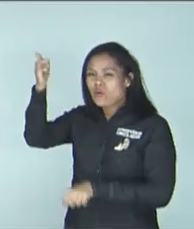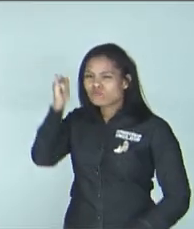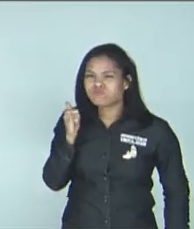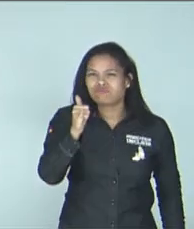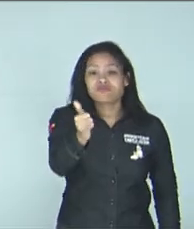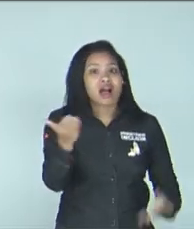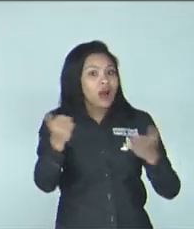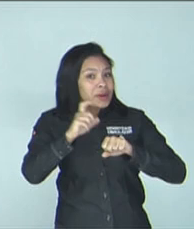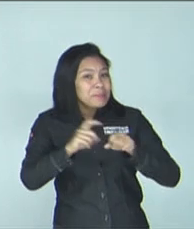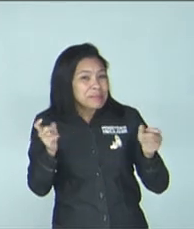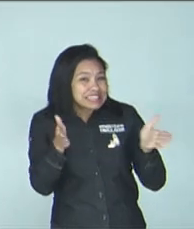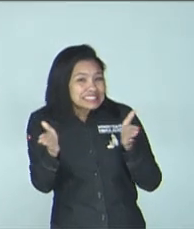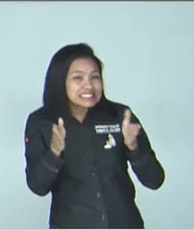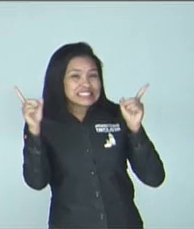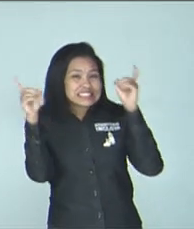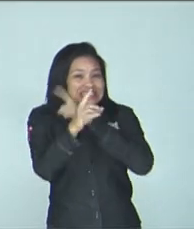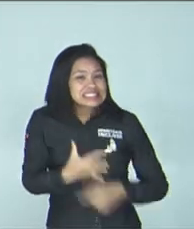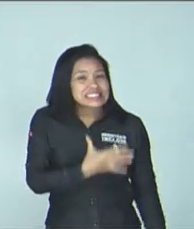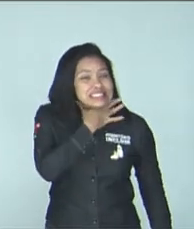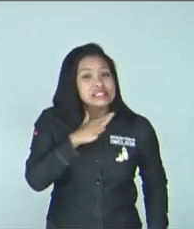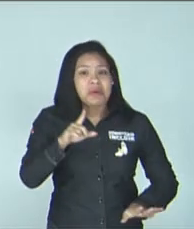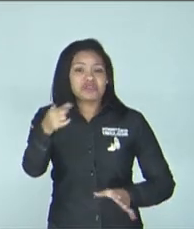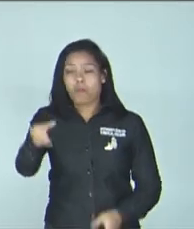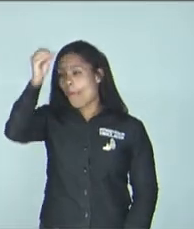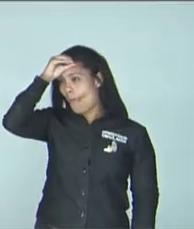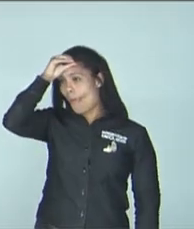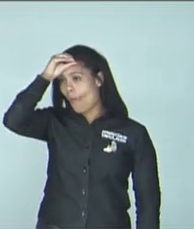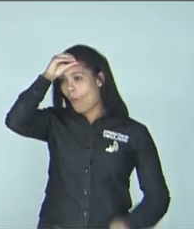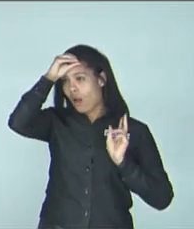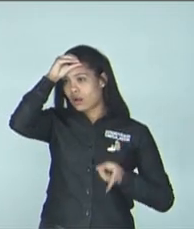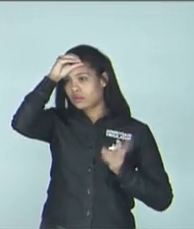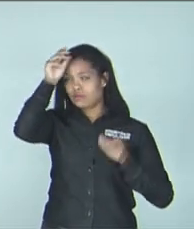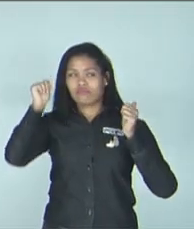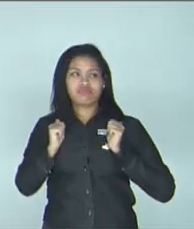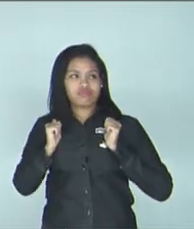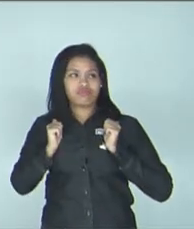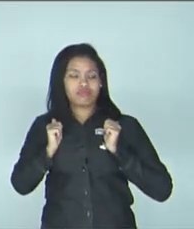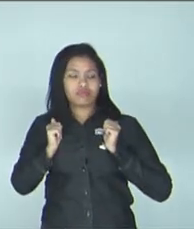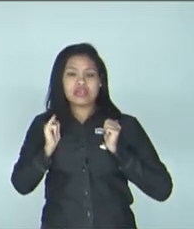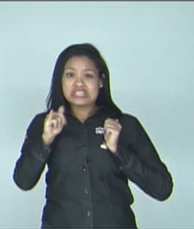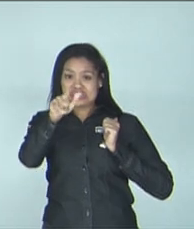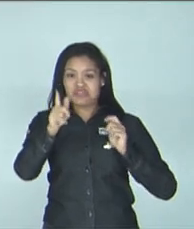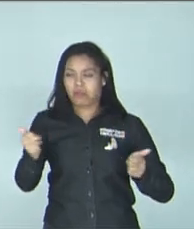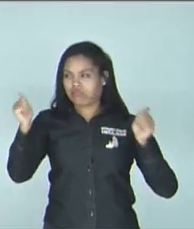dessa crise e você não aprendeu a lição se depender de você acredita fica aí